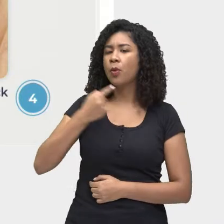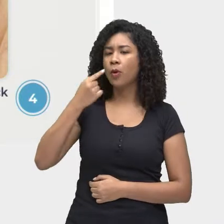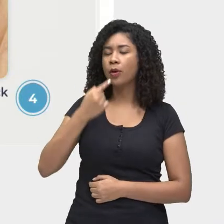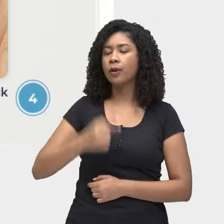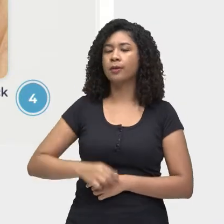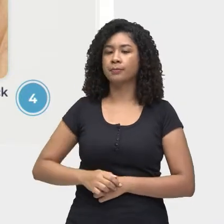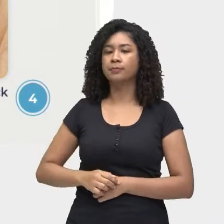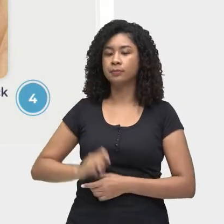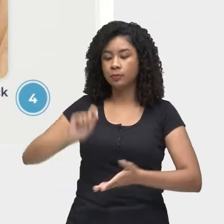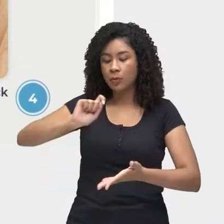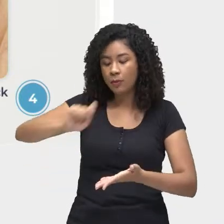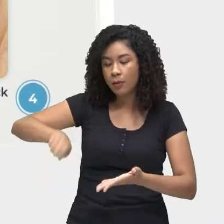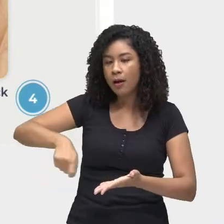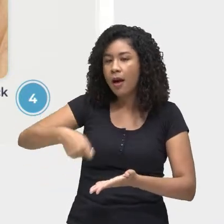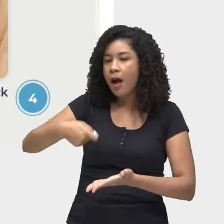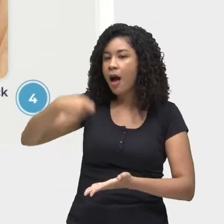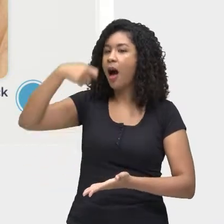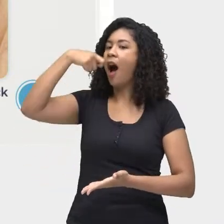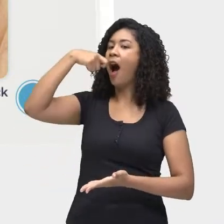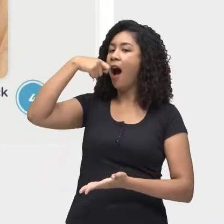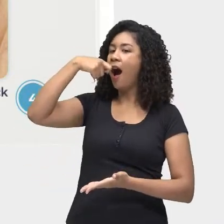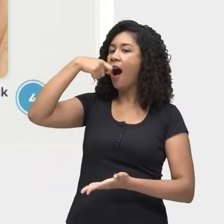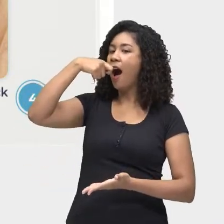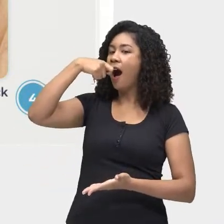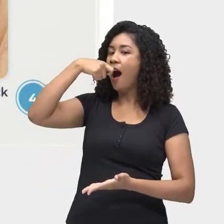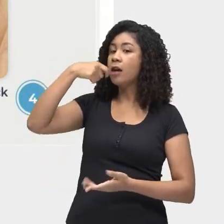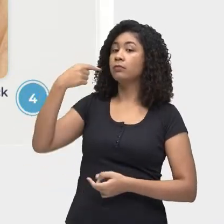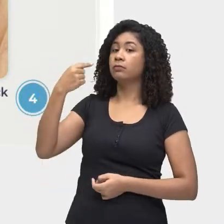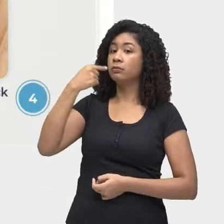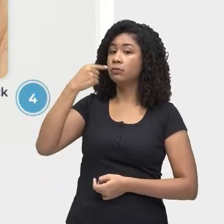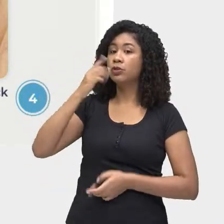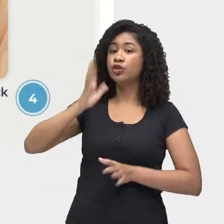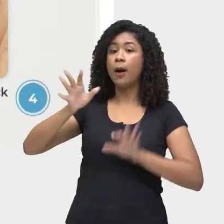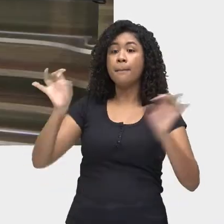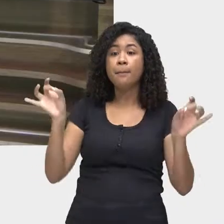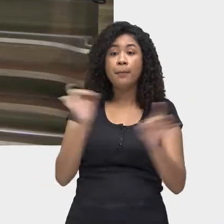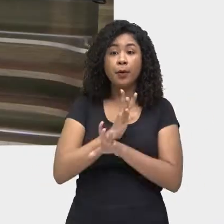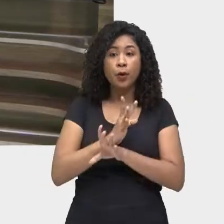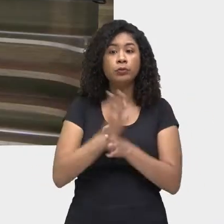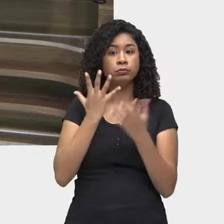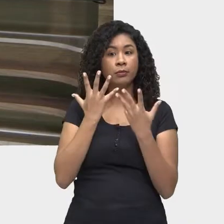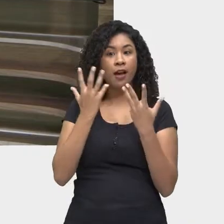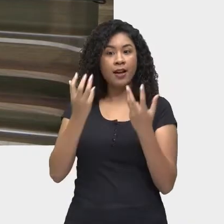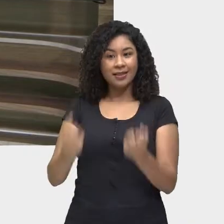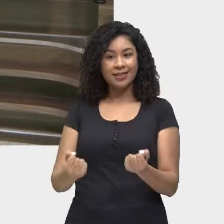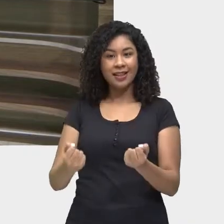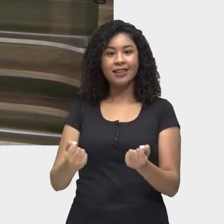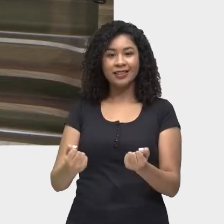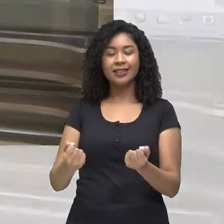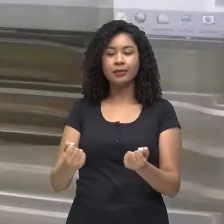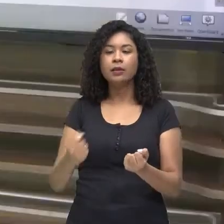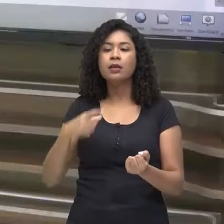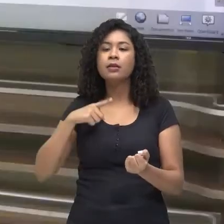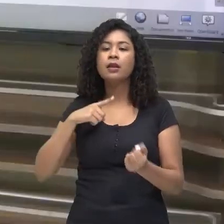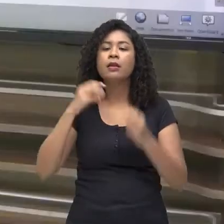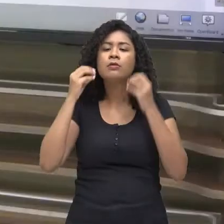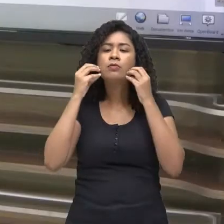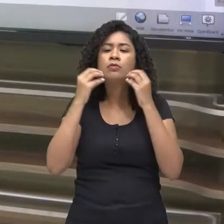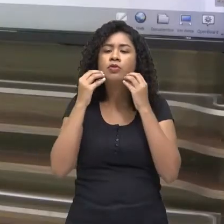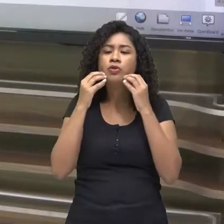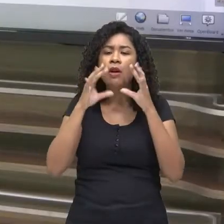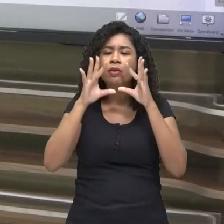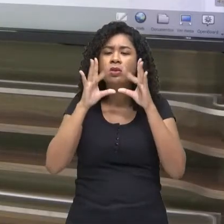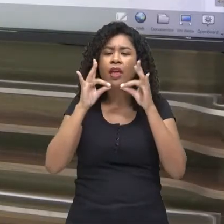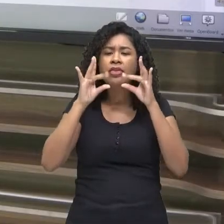coloca o alimento na boca, a nossa boca já está preparada para receber aquele alimento porque a gente já produziu a saliva. Quando a gente está